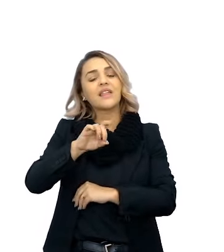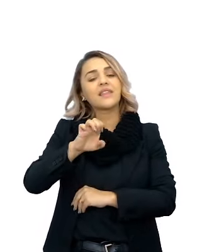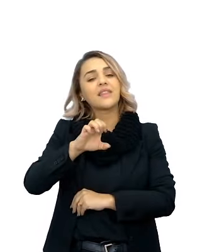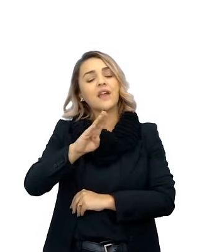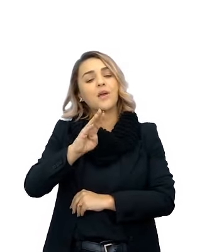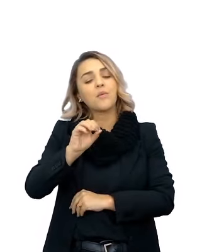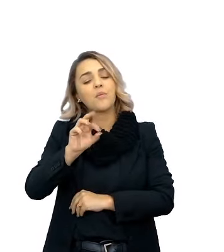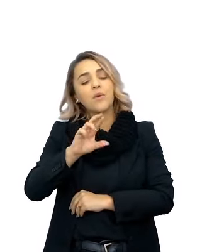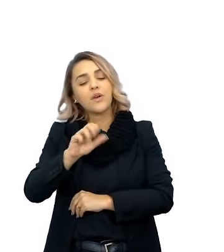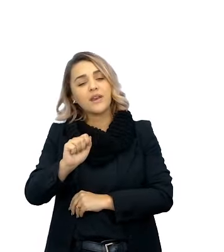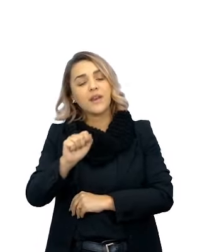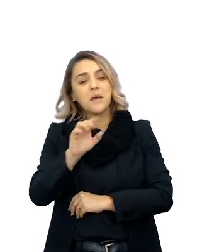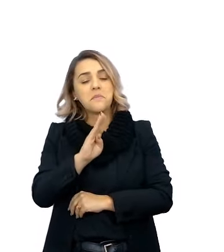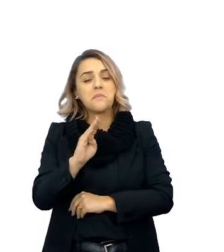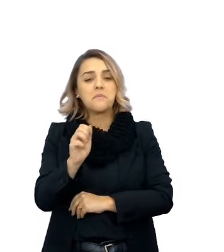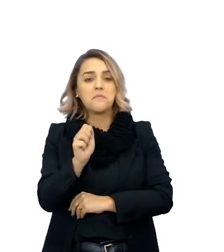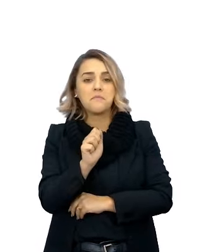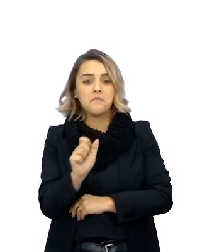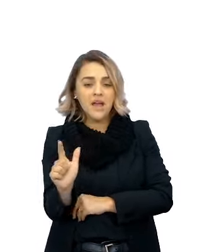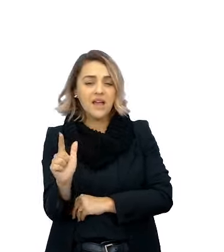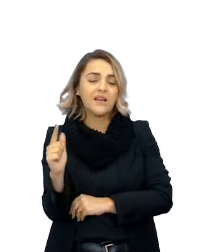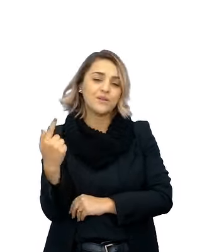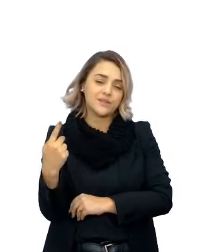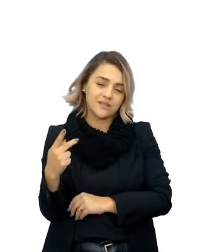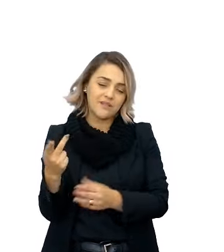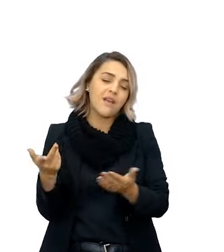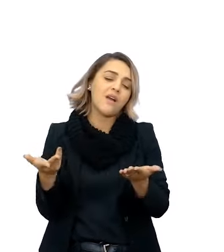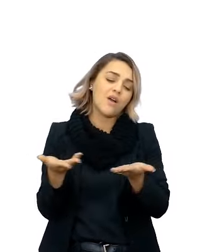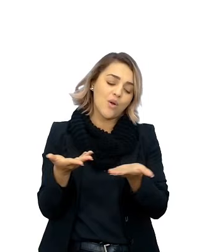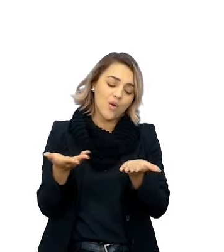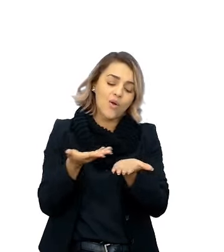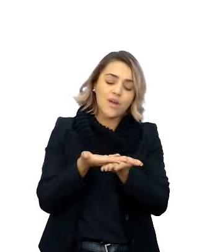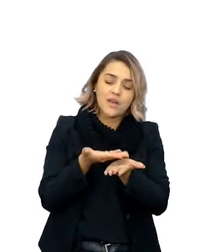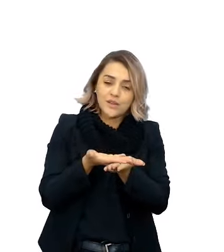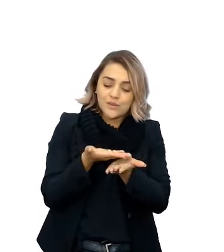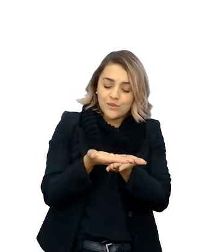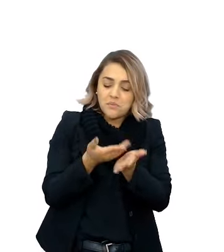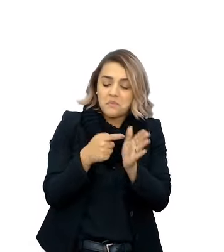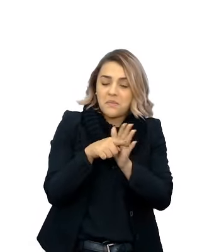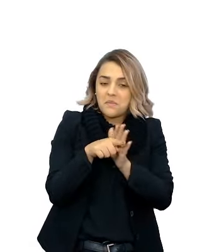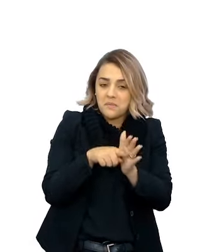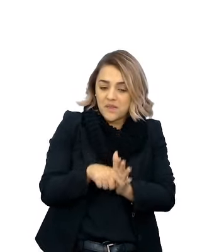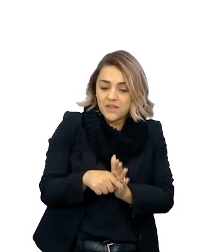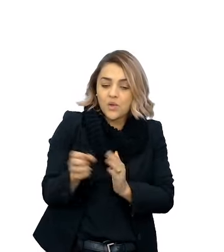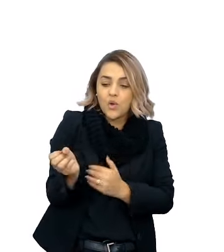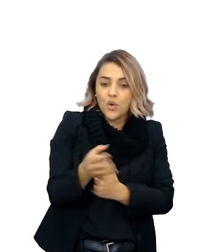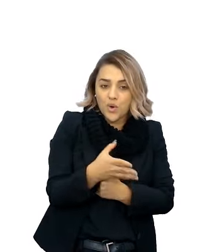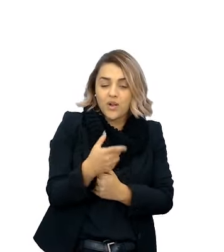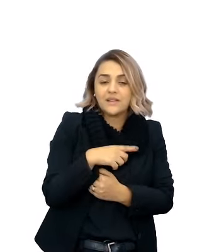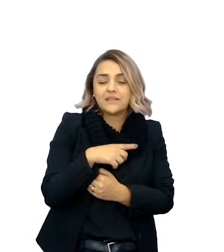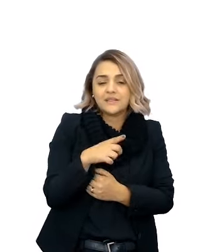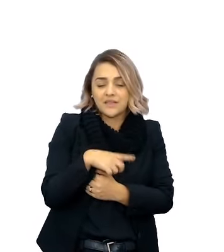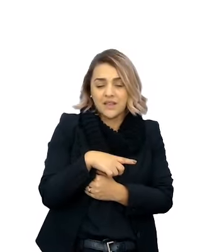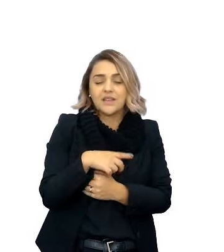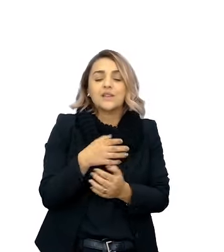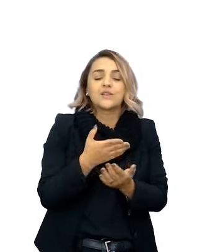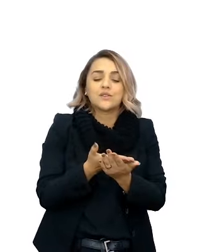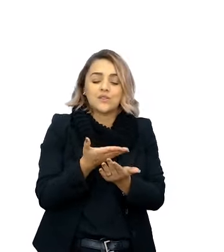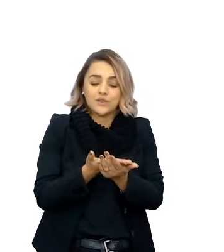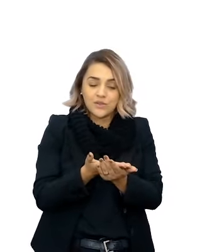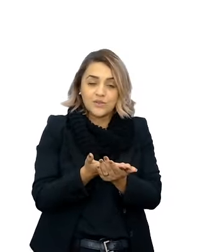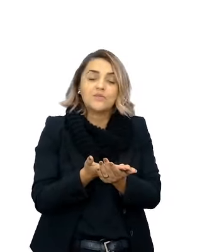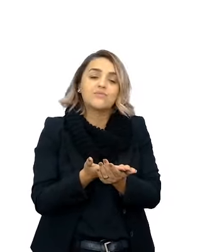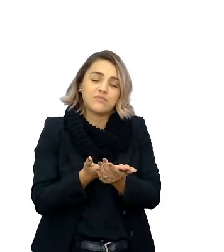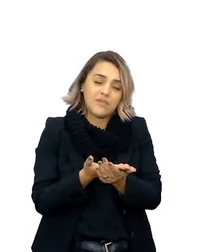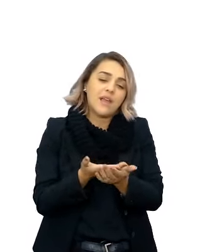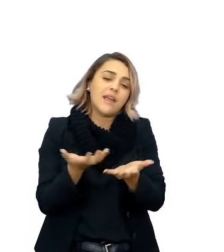porque vocês vão falar, mas já tem estudos mais novos, que é do Carrillo, tá? Como também nós temos os estudos, se a gente quisesse,